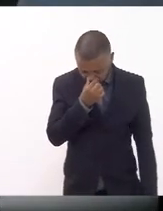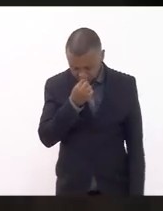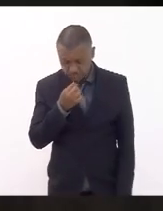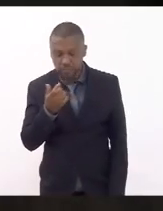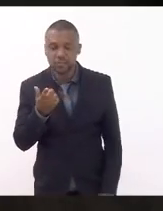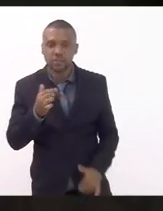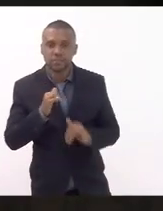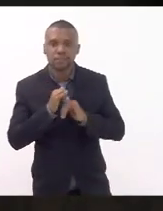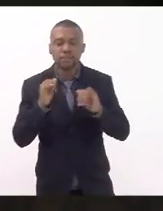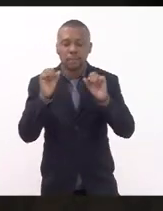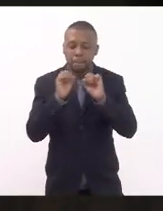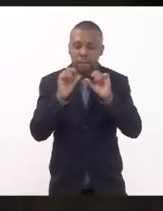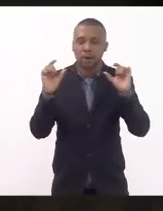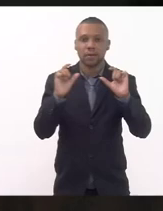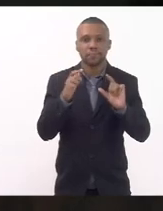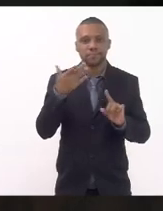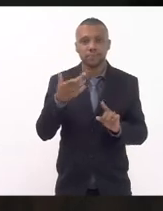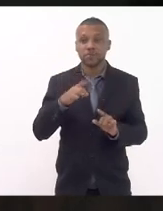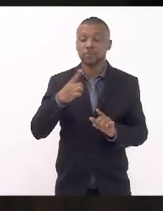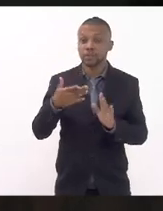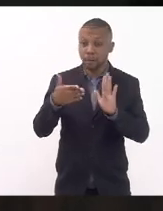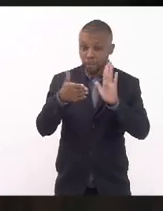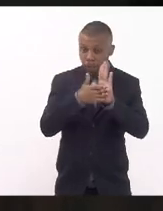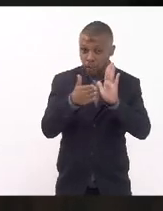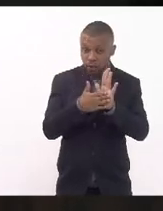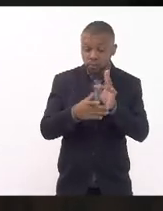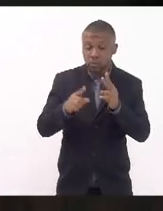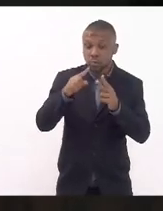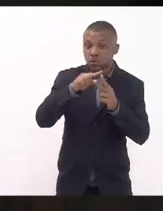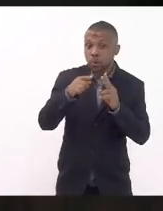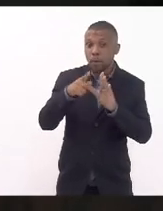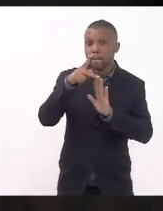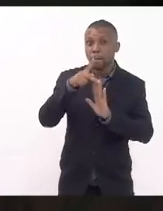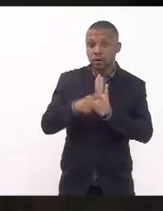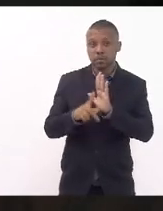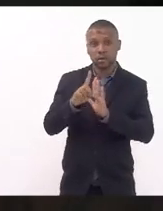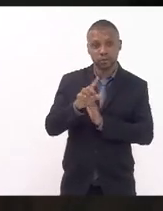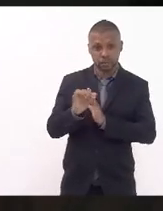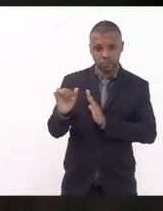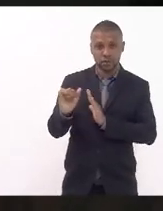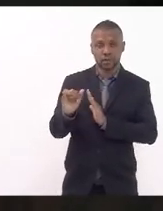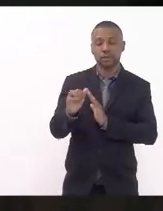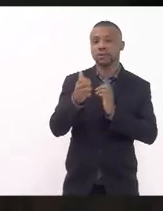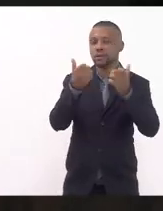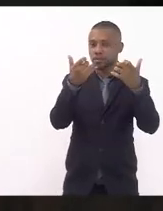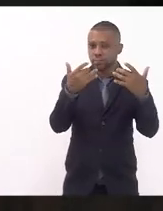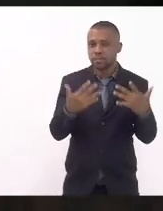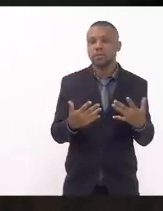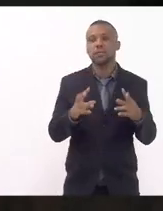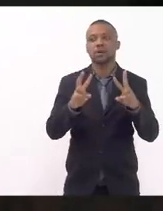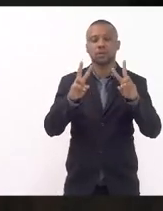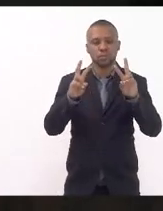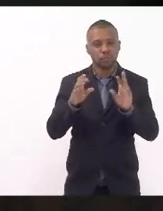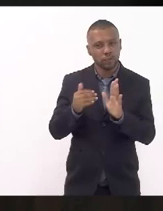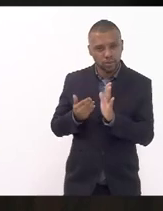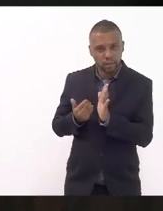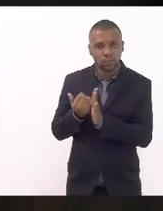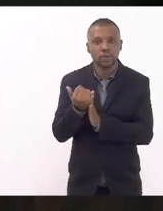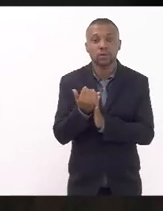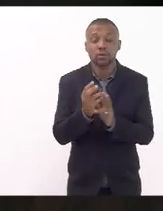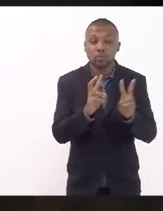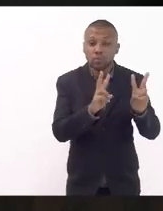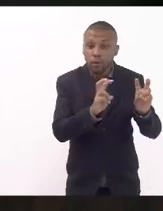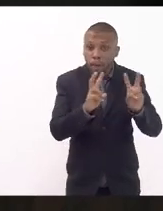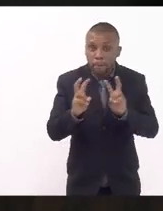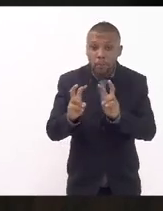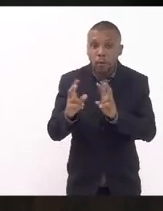chamar a atenção de Vossa Excelência. Nós temos na pauta dois projetos que tratam inicialmente do mesmo